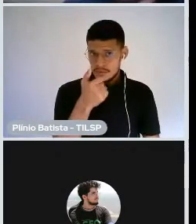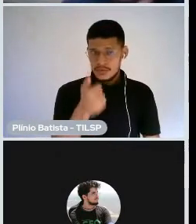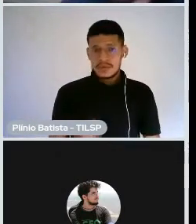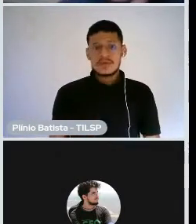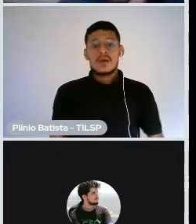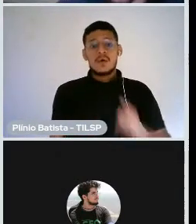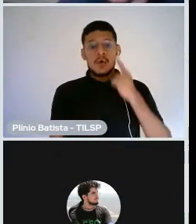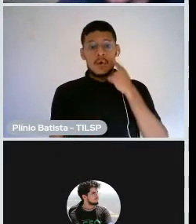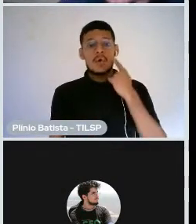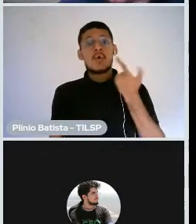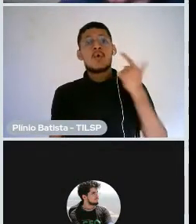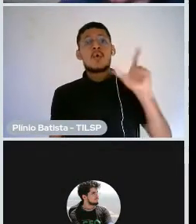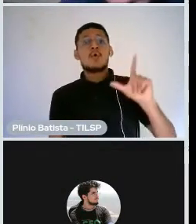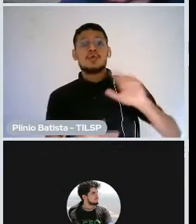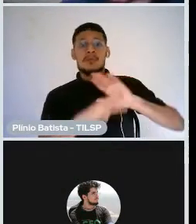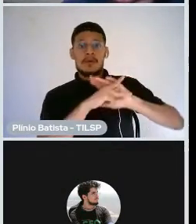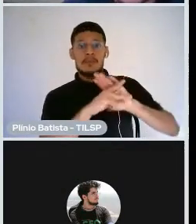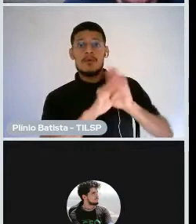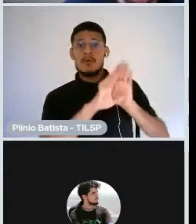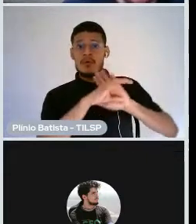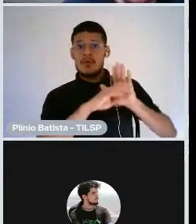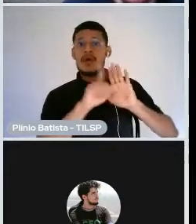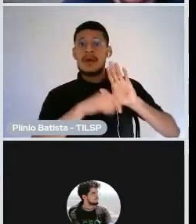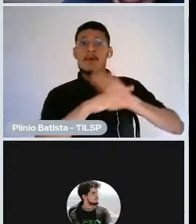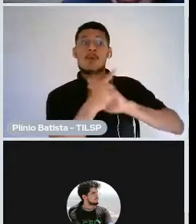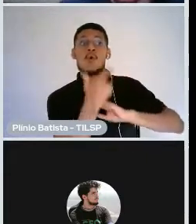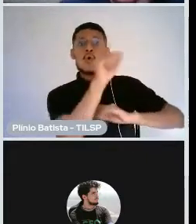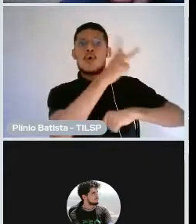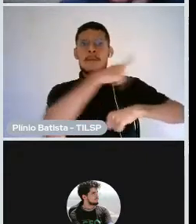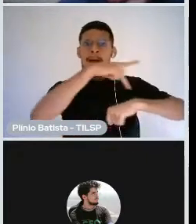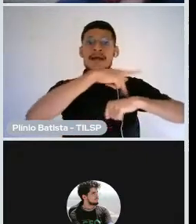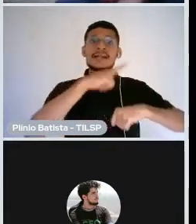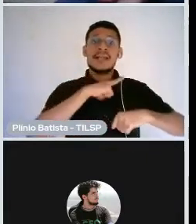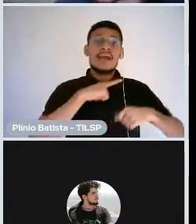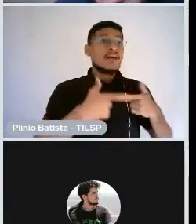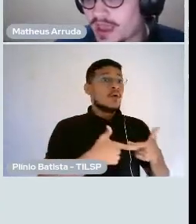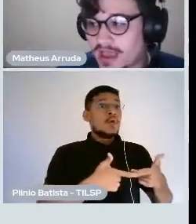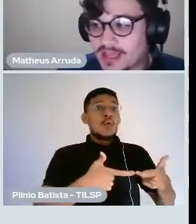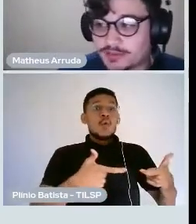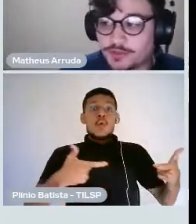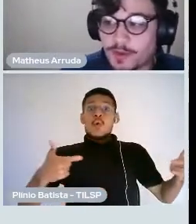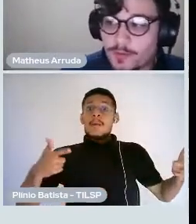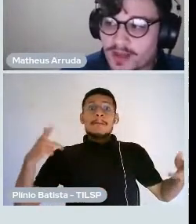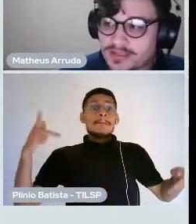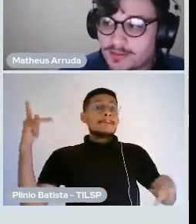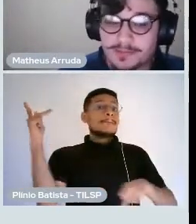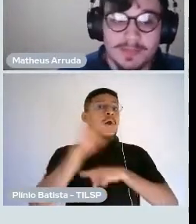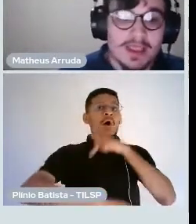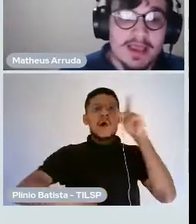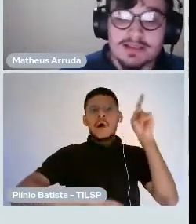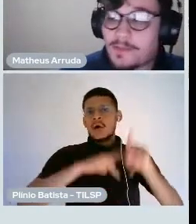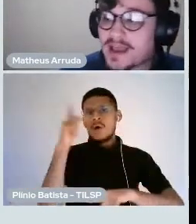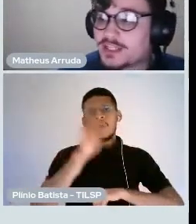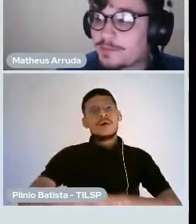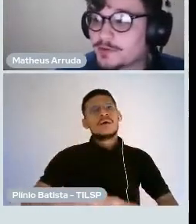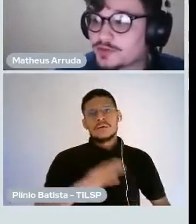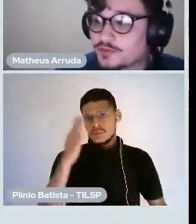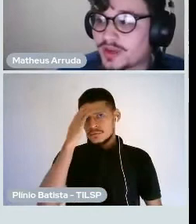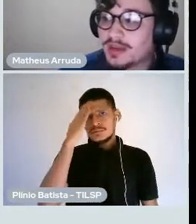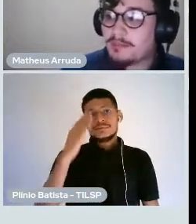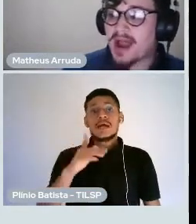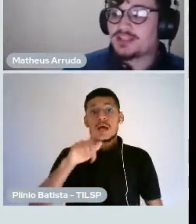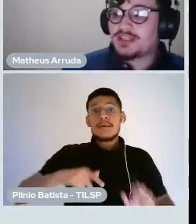E a gente tem outro aspecto, que é o de países com superpopulação. O que são a questão de superpopulação? São países